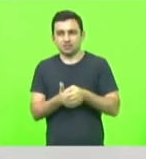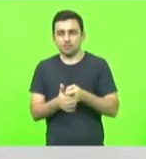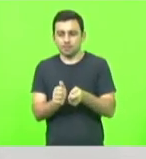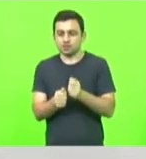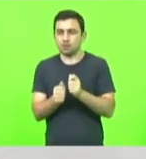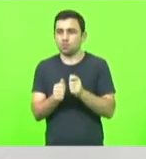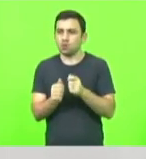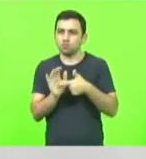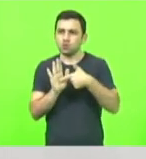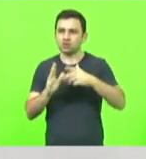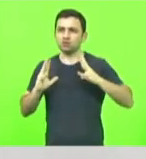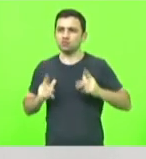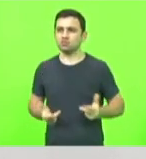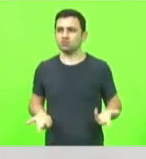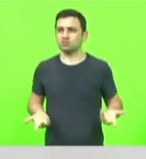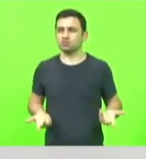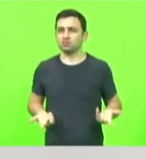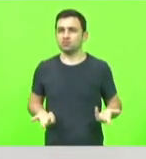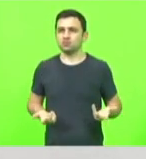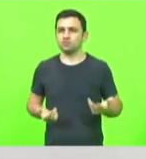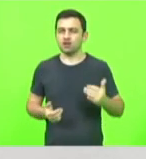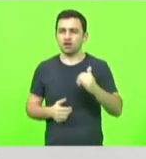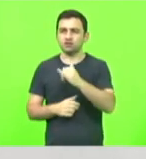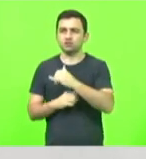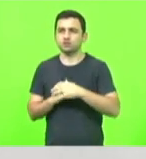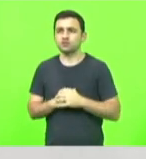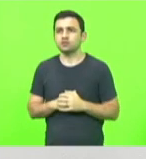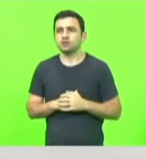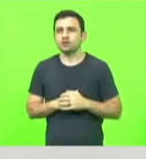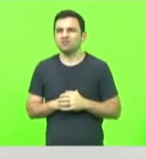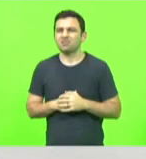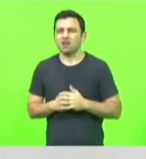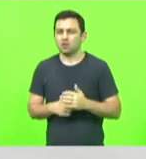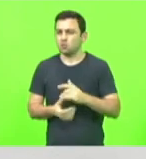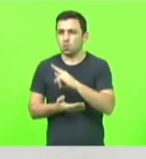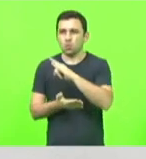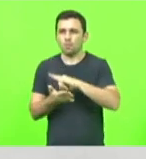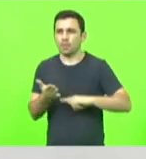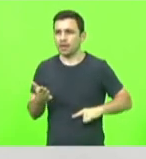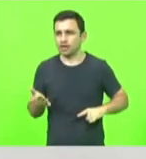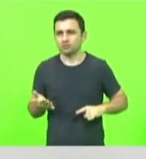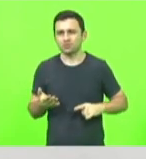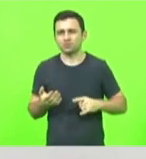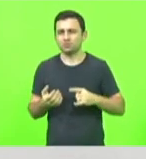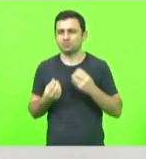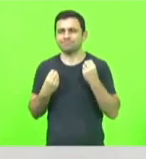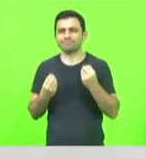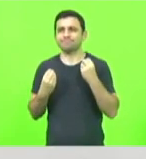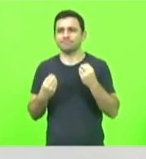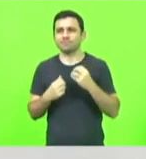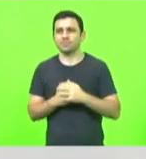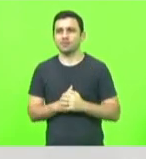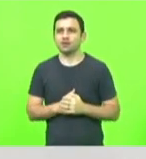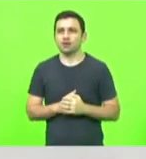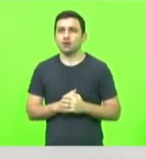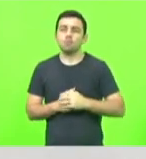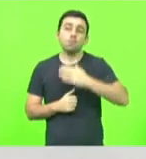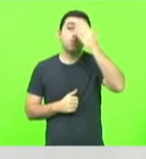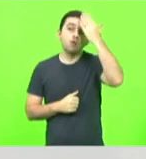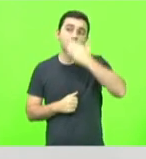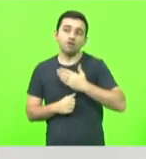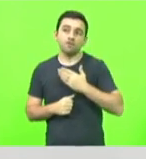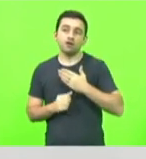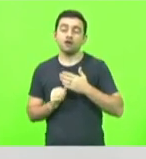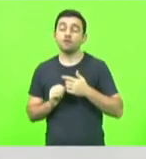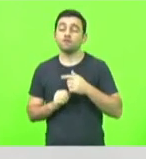sanitário. Uma documentação estúpida pedida para as pessoas. Porque o que comprova que você não